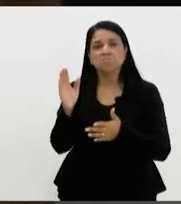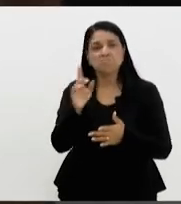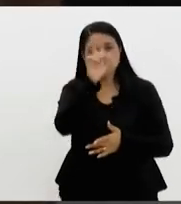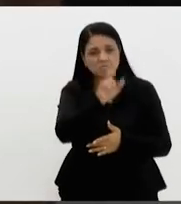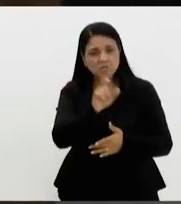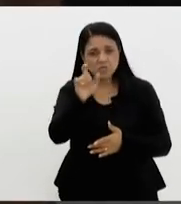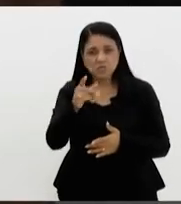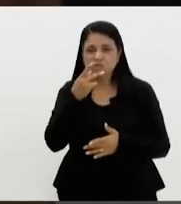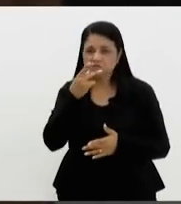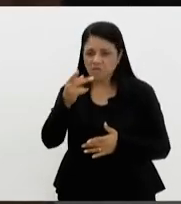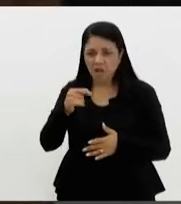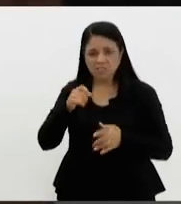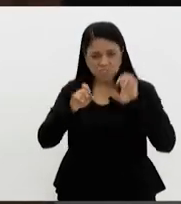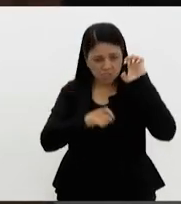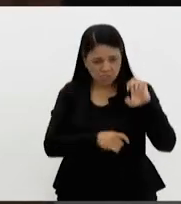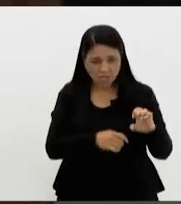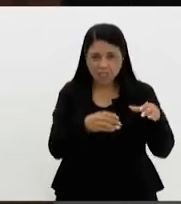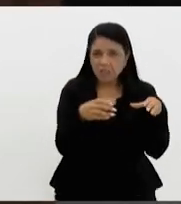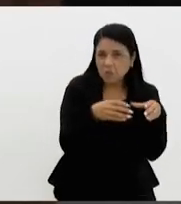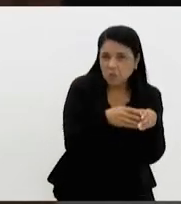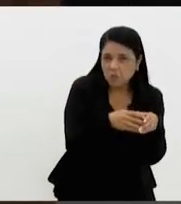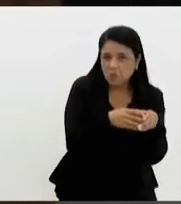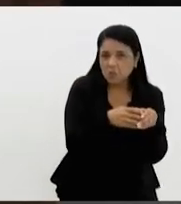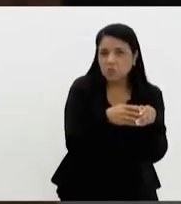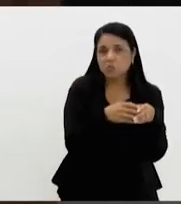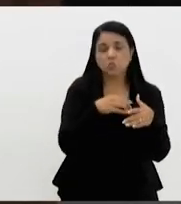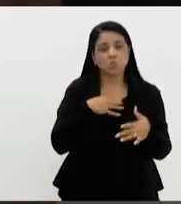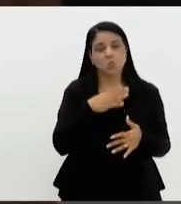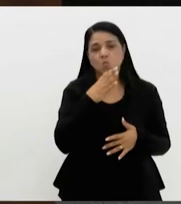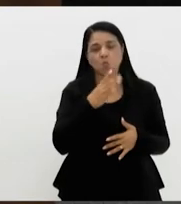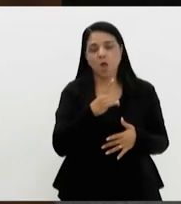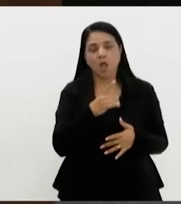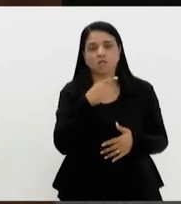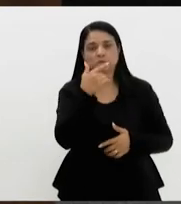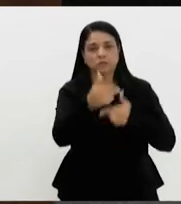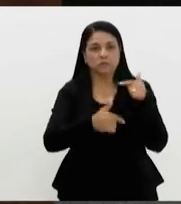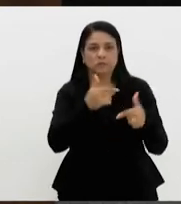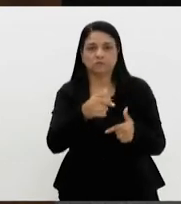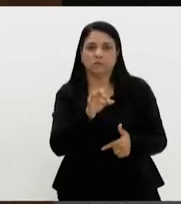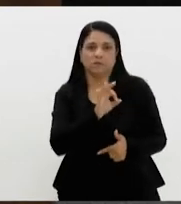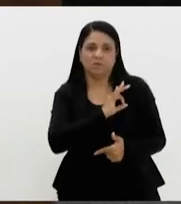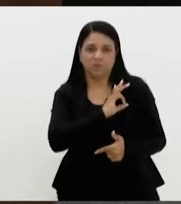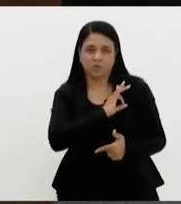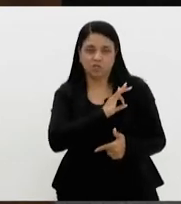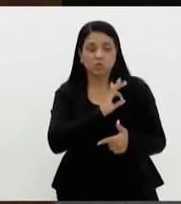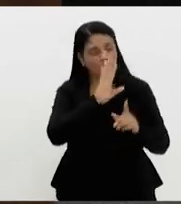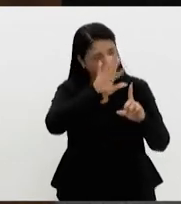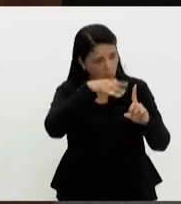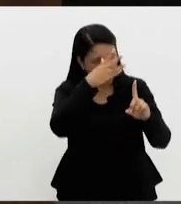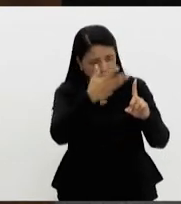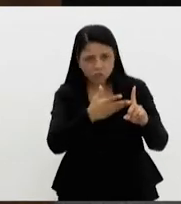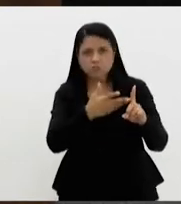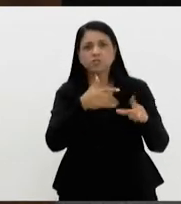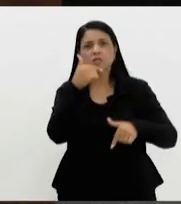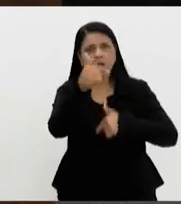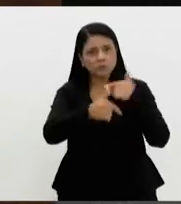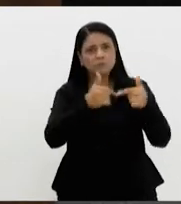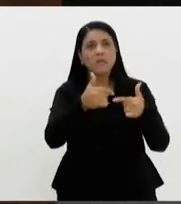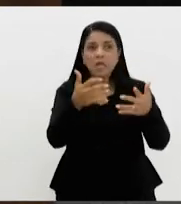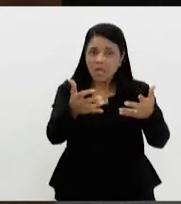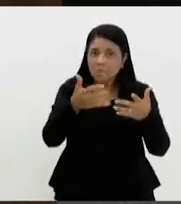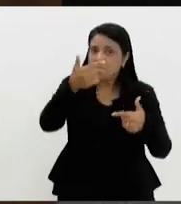da esquerda não reconhecemos o trabalho da polícia. Eu quero saudar, elogiar e dizer que nós queremos mais